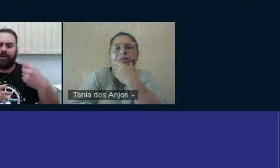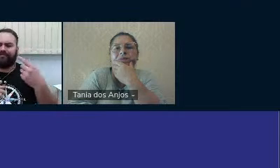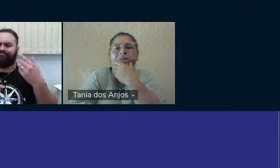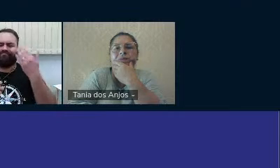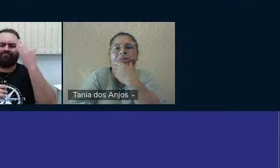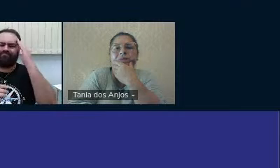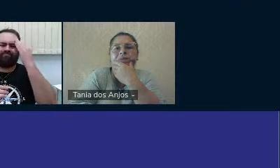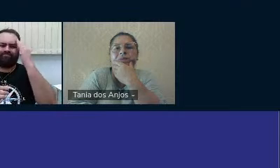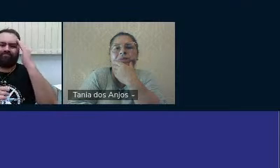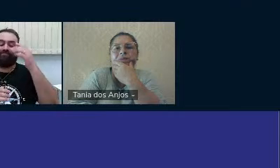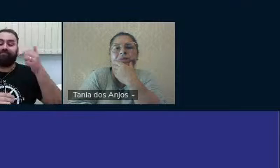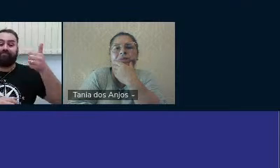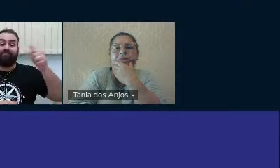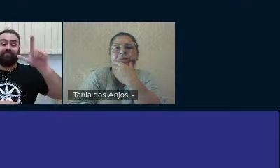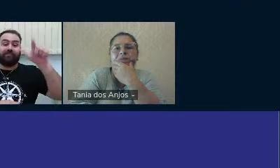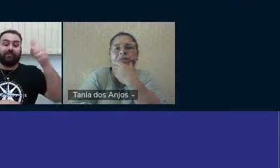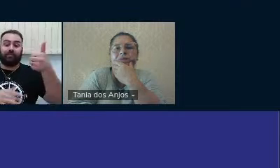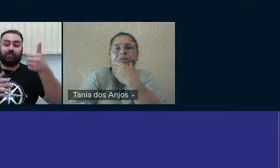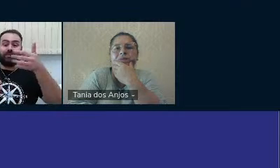É difícil.